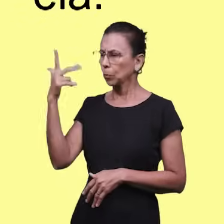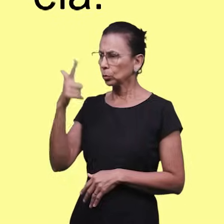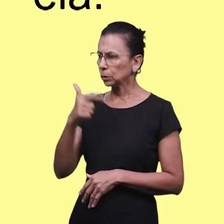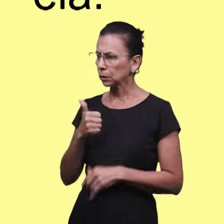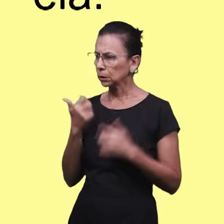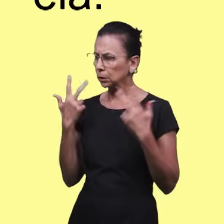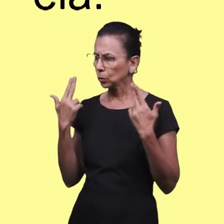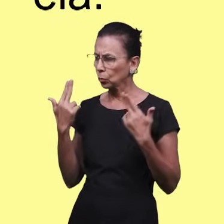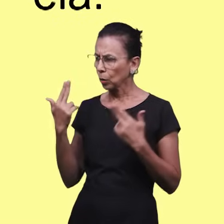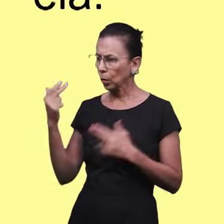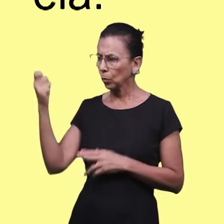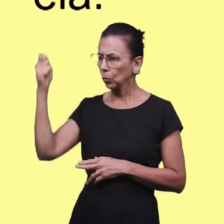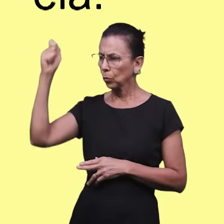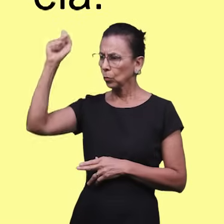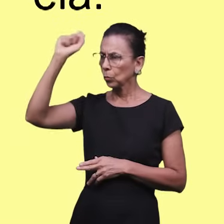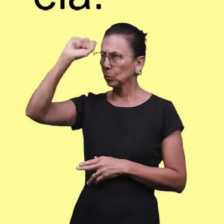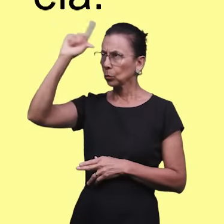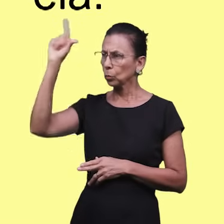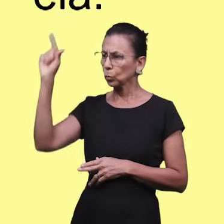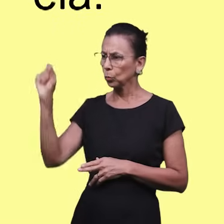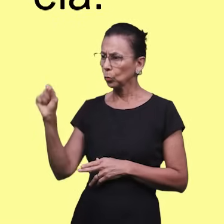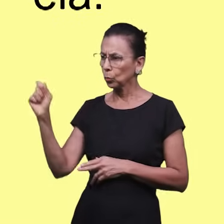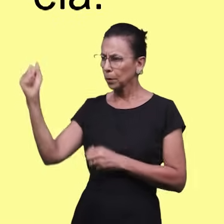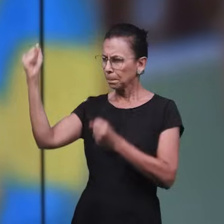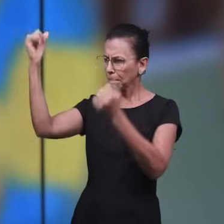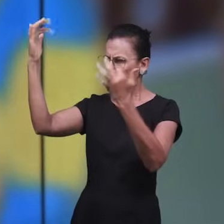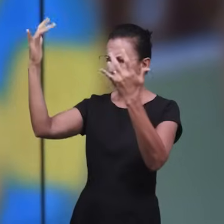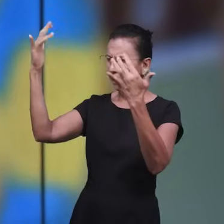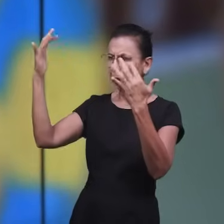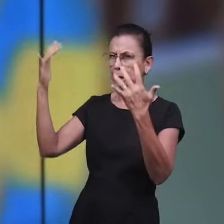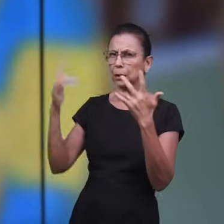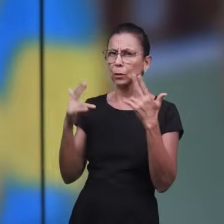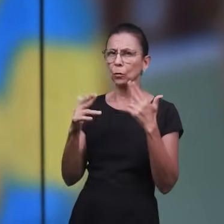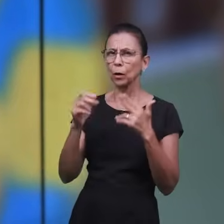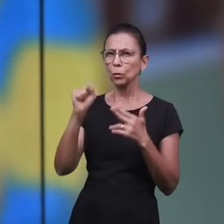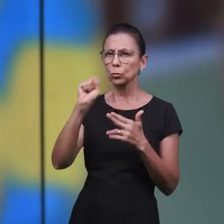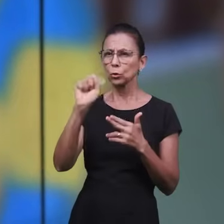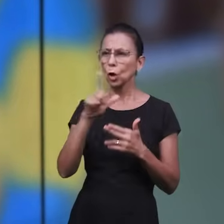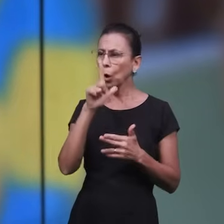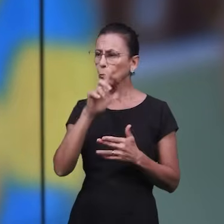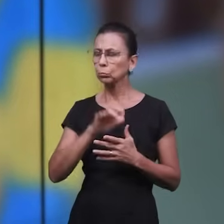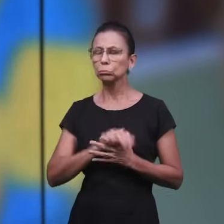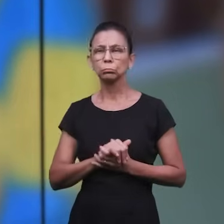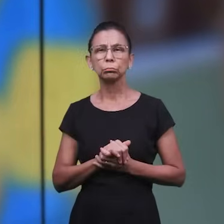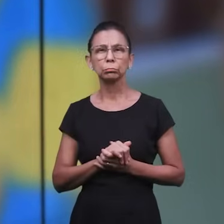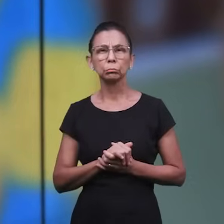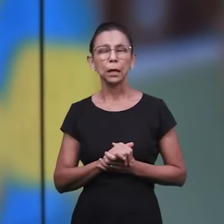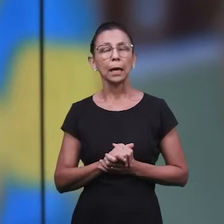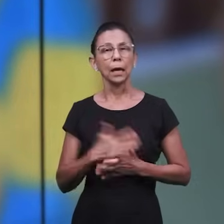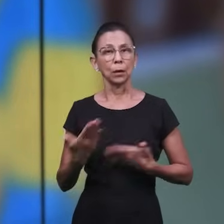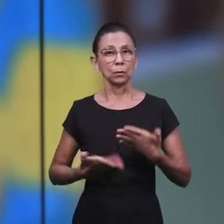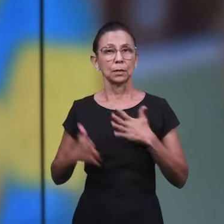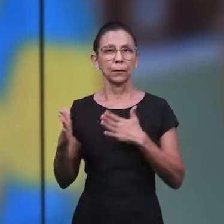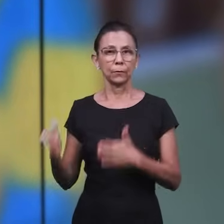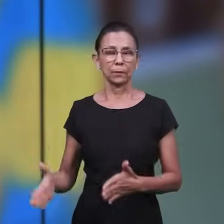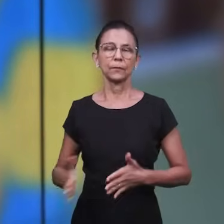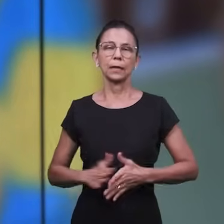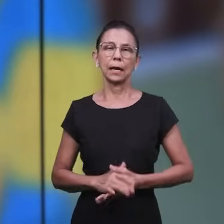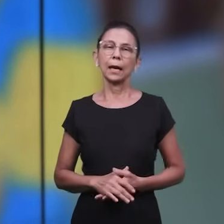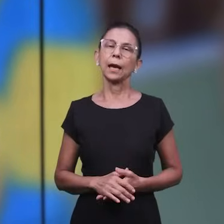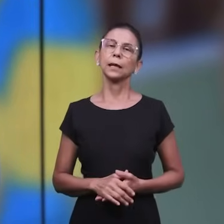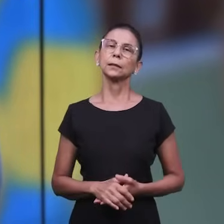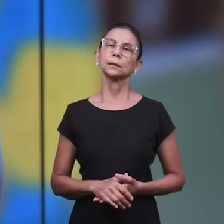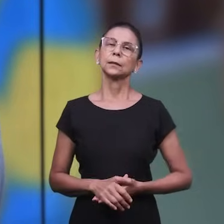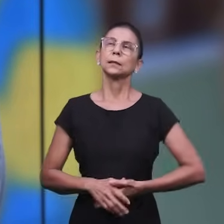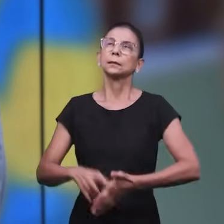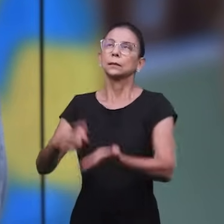sol. Formosa porque os servos fiéis, eles têm uma forma definida. Eles são definidos em